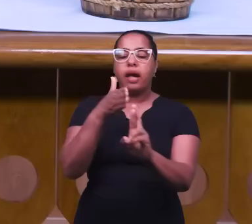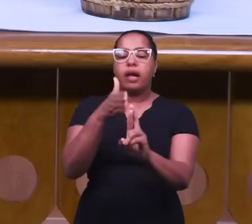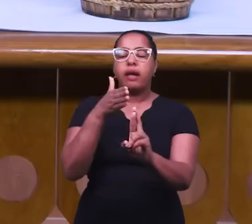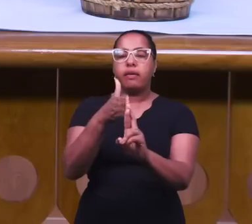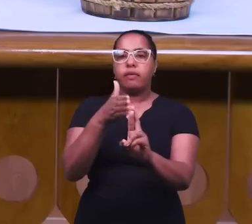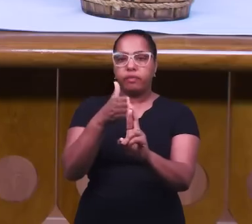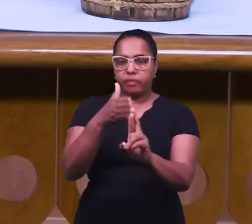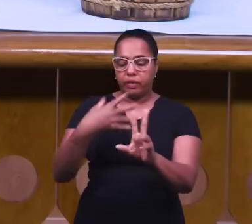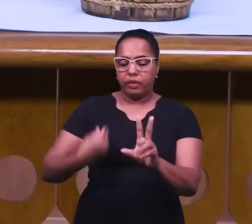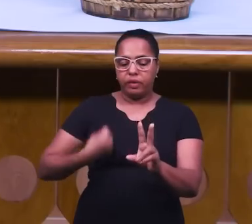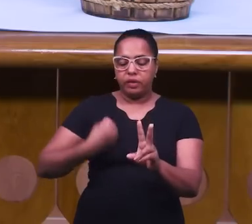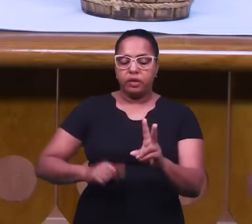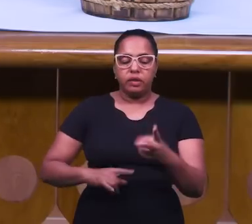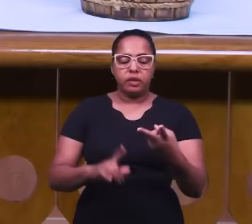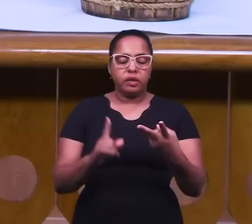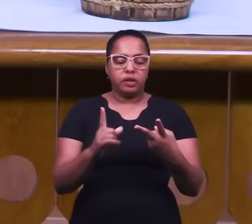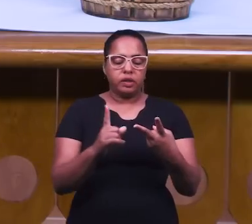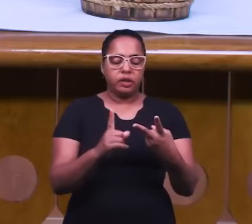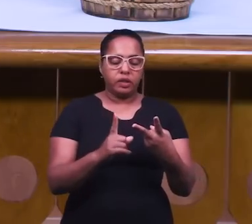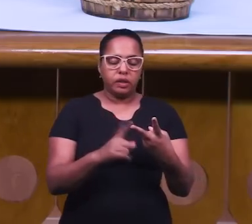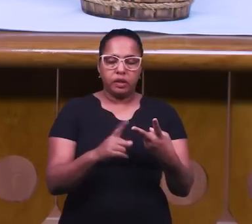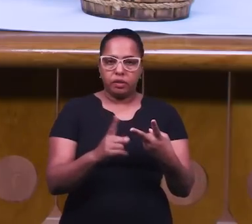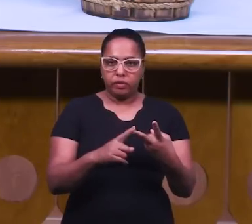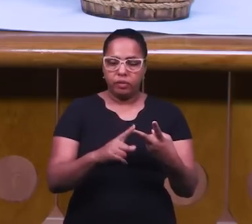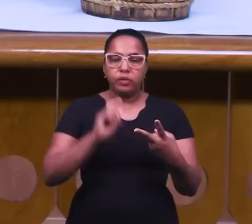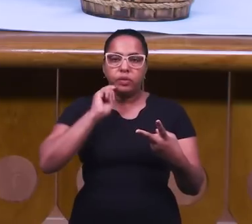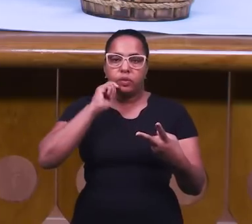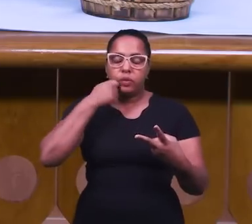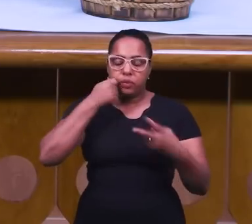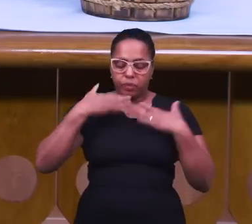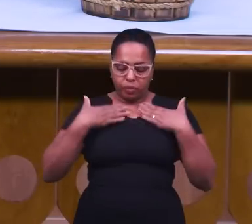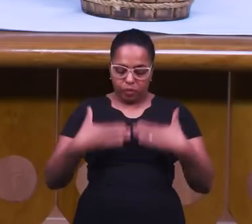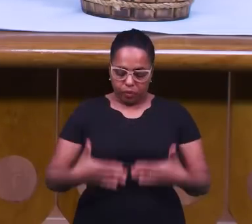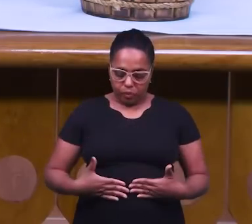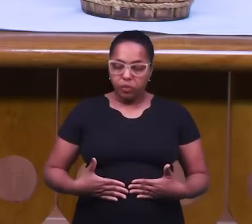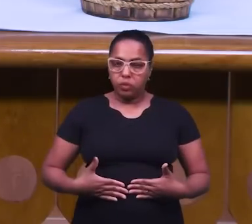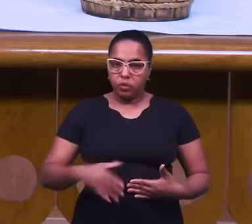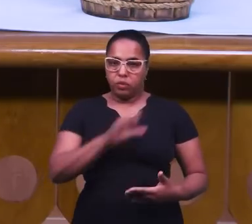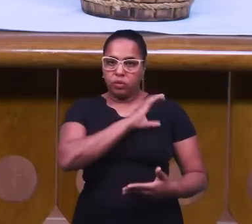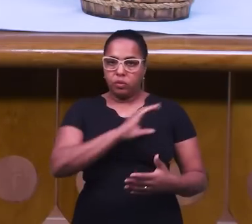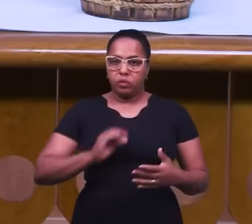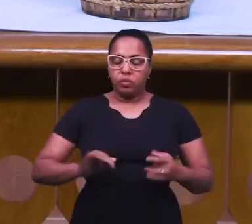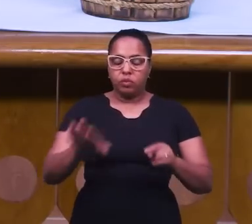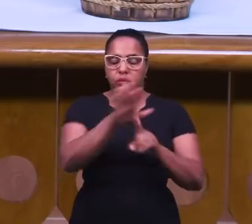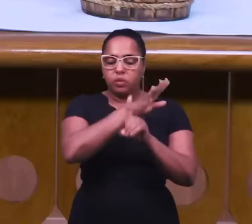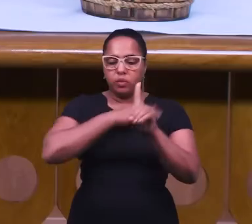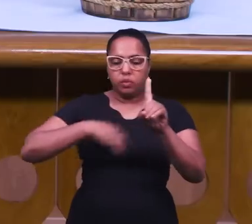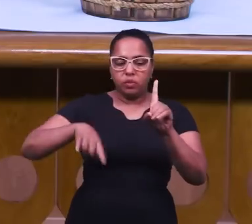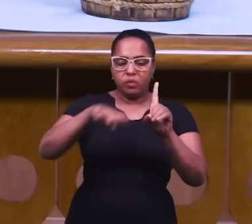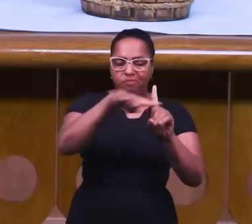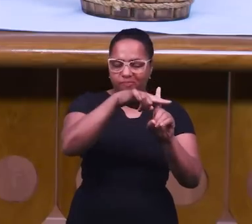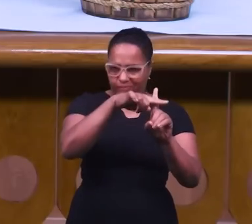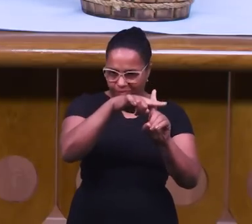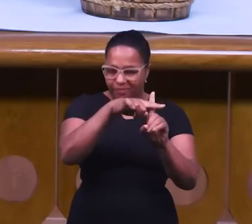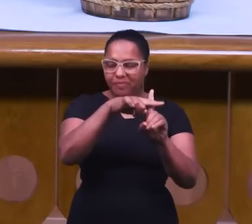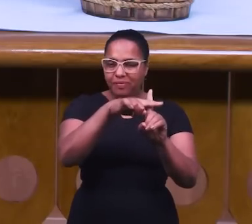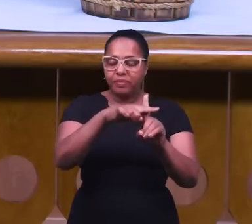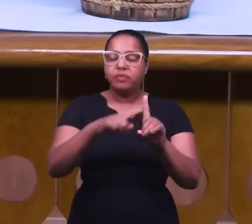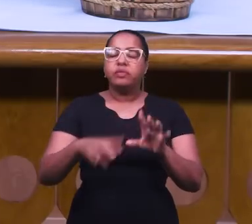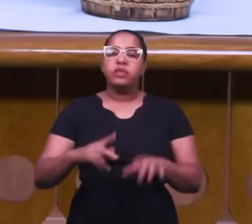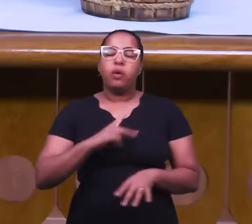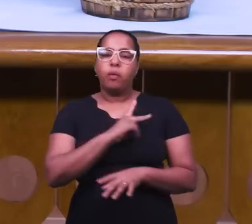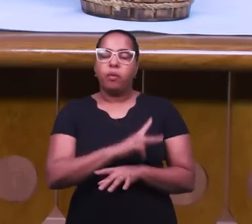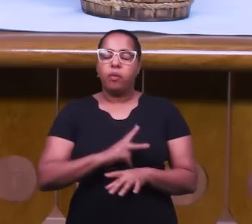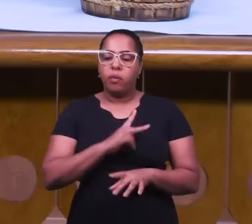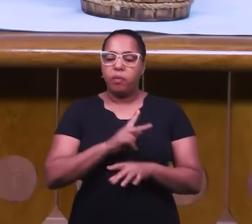traz vida e o pão que fala do corpo de Cristo, que foi moído na cruz do Calvário. Então ali,